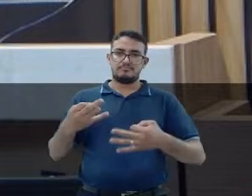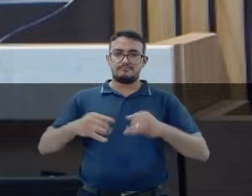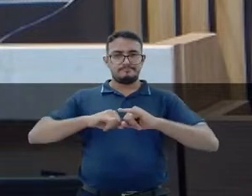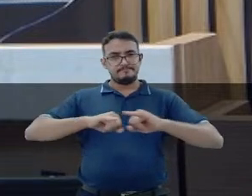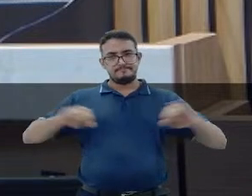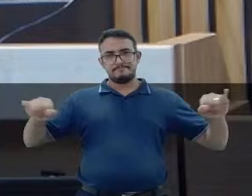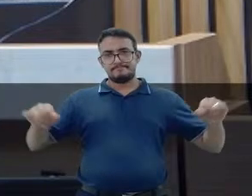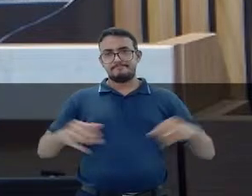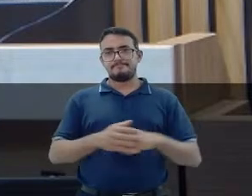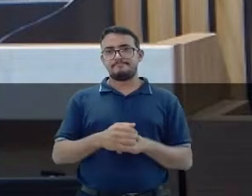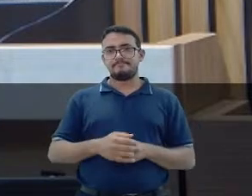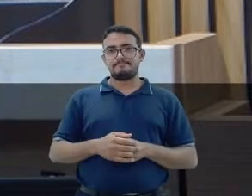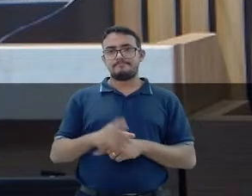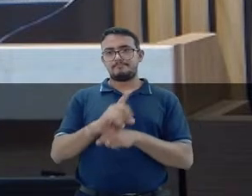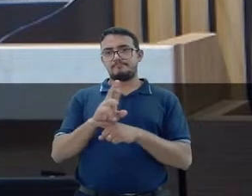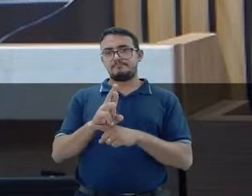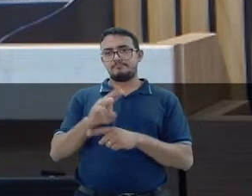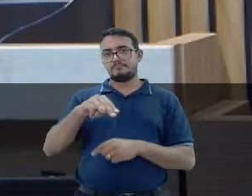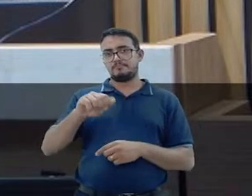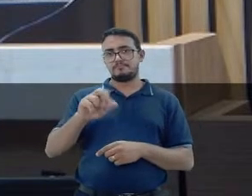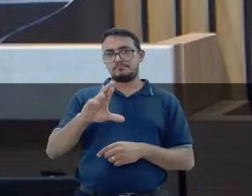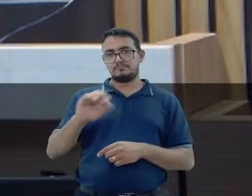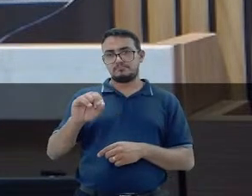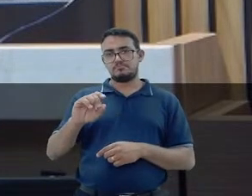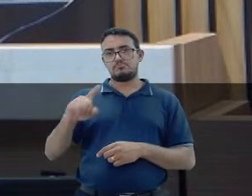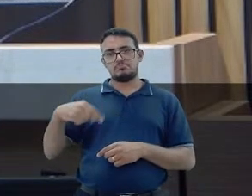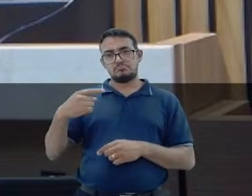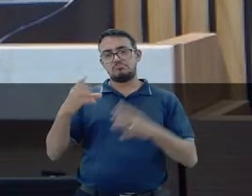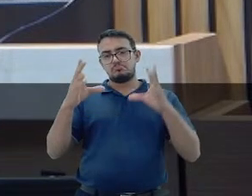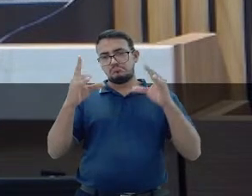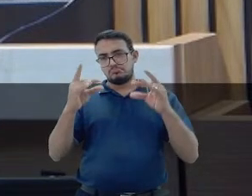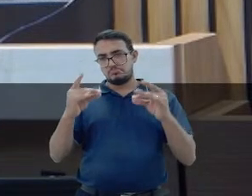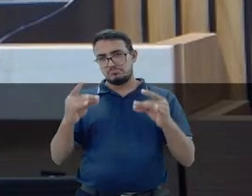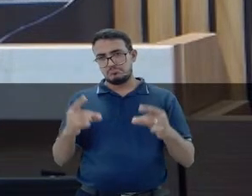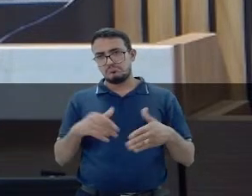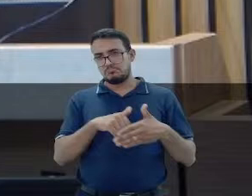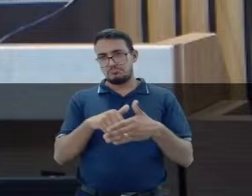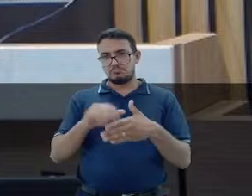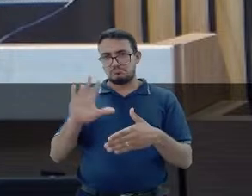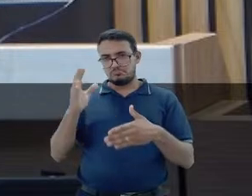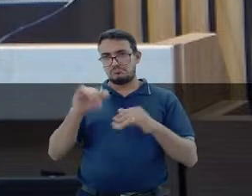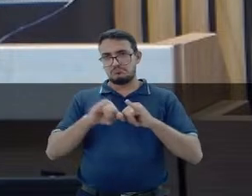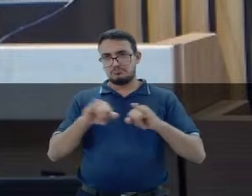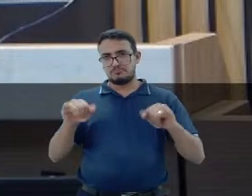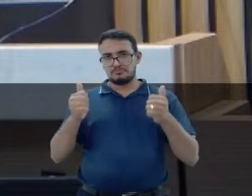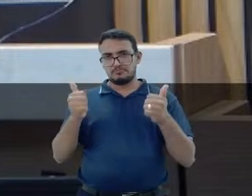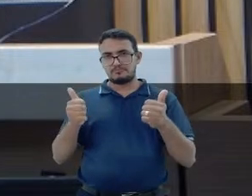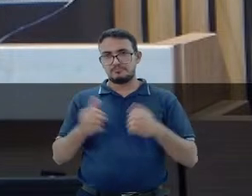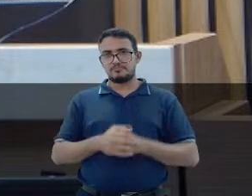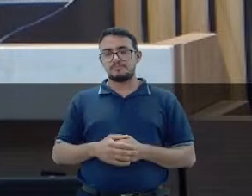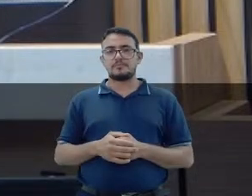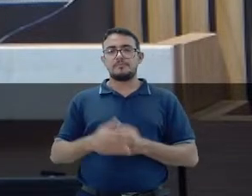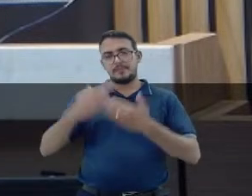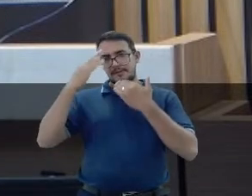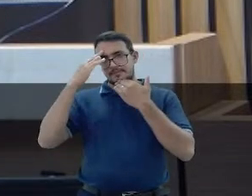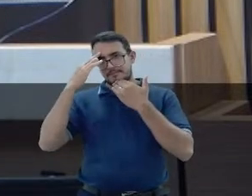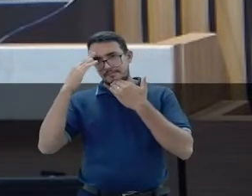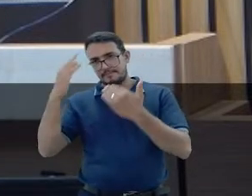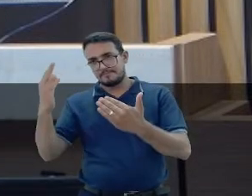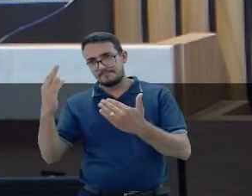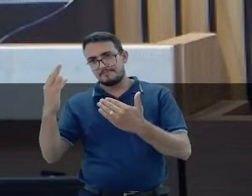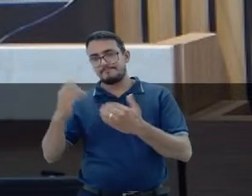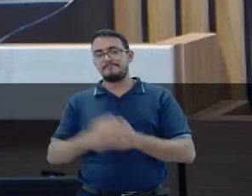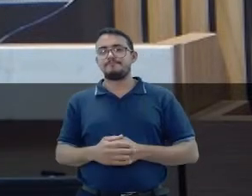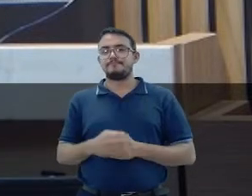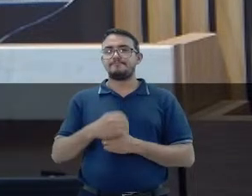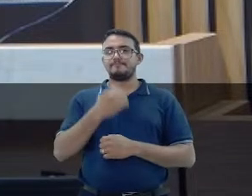proclamado. Doutor Marco Antônio, todos os fundamentos com a publicação do acórdão, ok? Muito obrigado, excelência. Desejo a todos